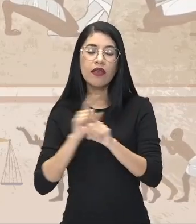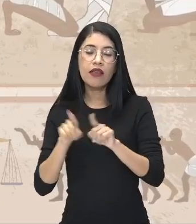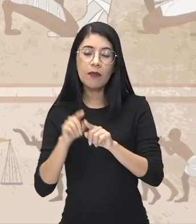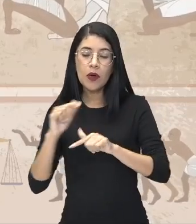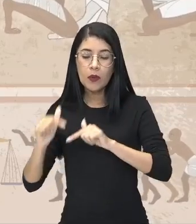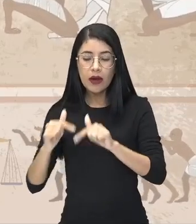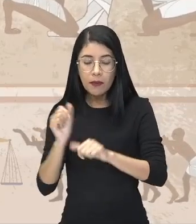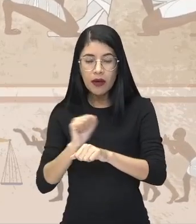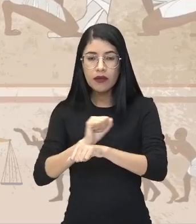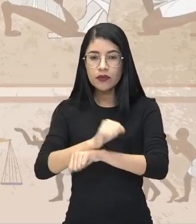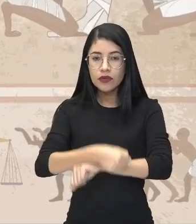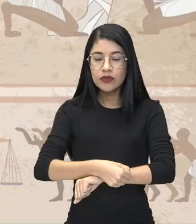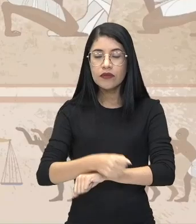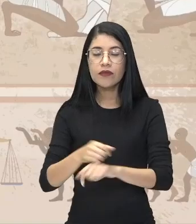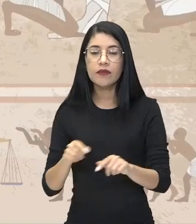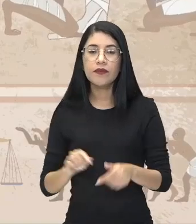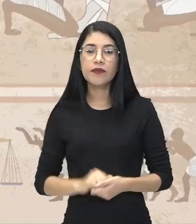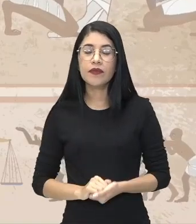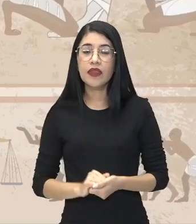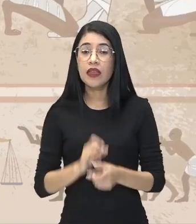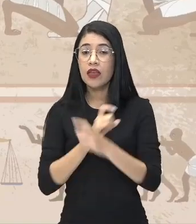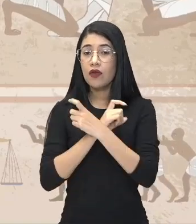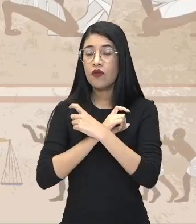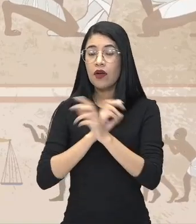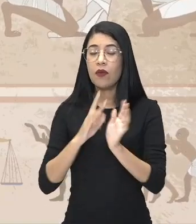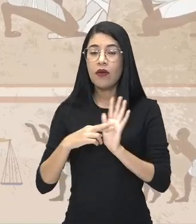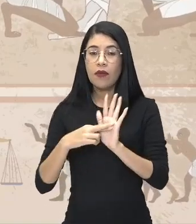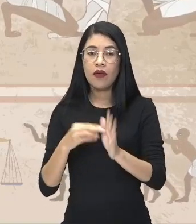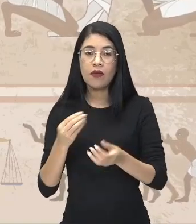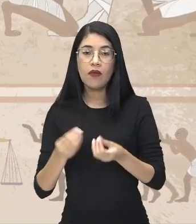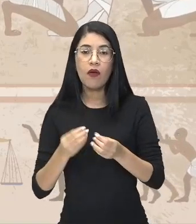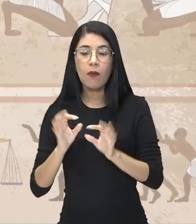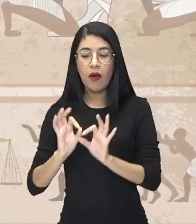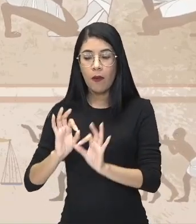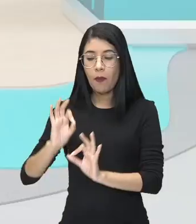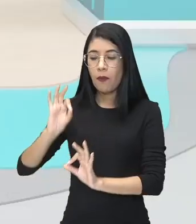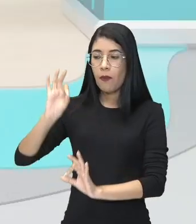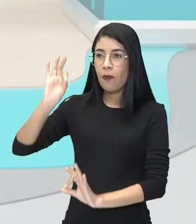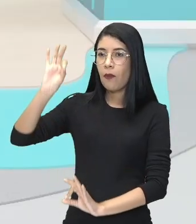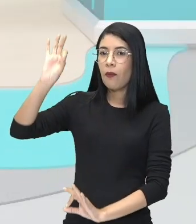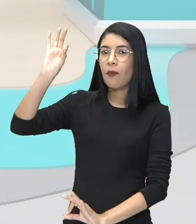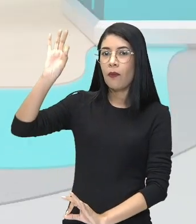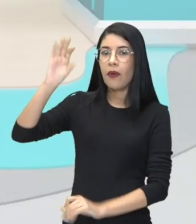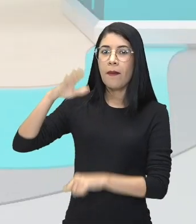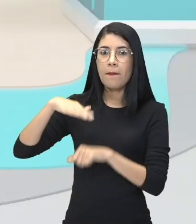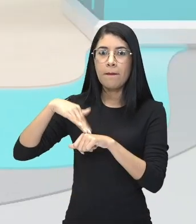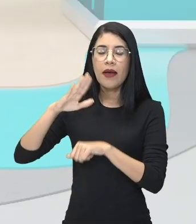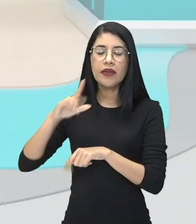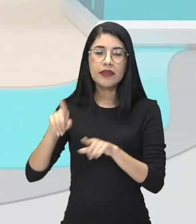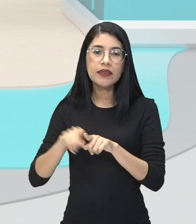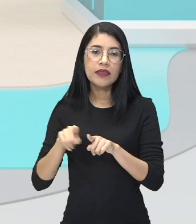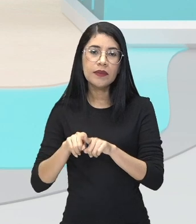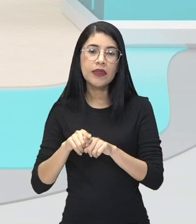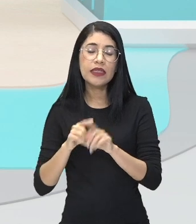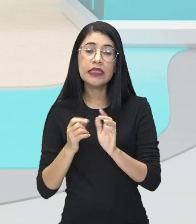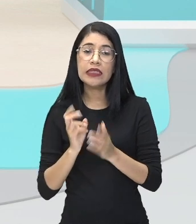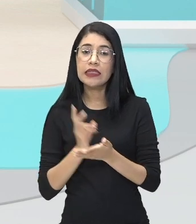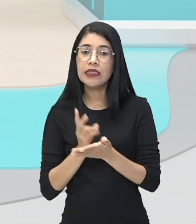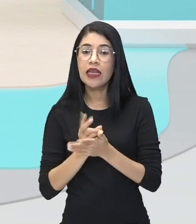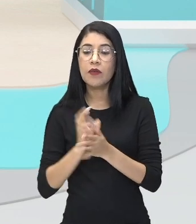faziam, e geralmente o faraó ele é representado num tamanho maior. Aonde o faraó está representado, ele sempre está